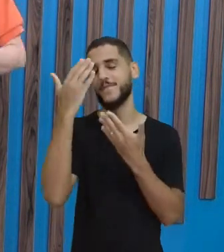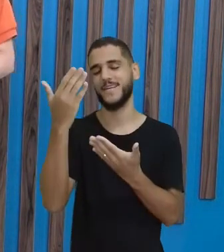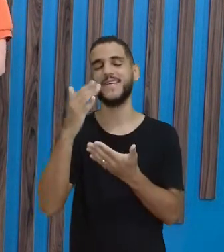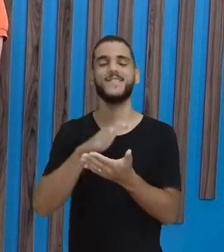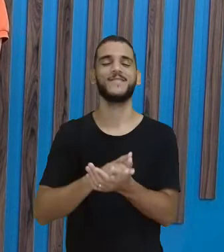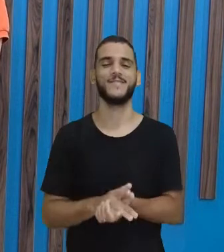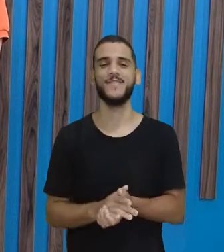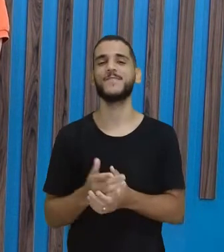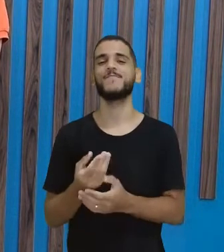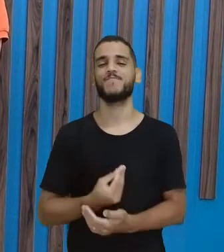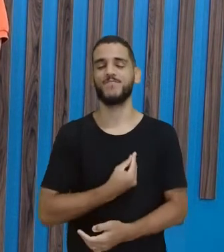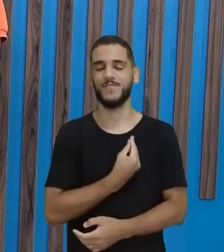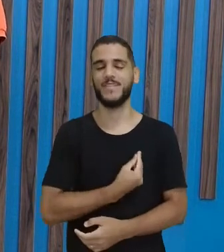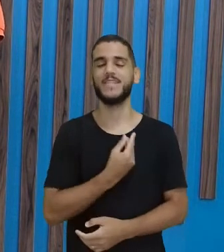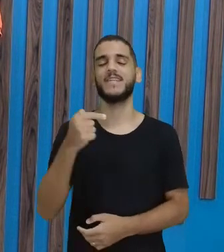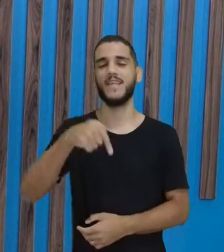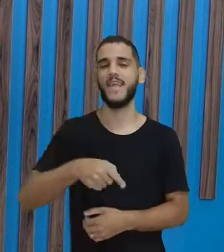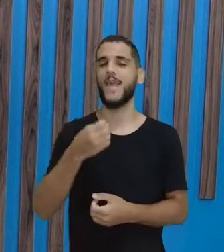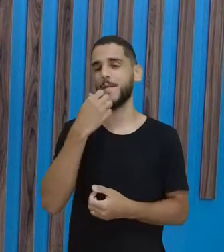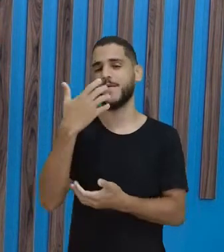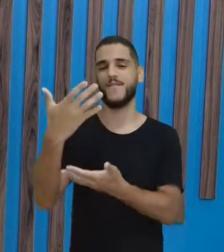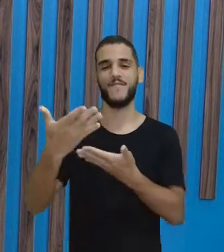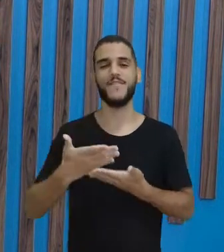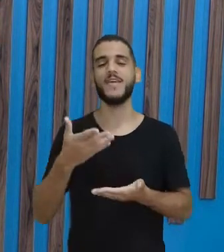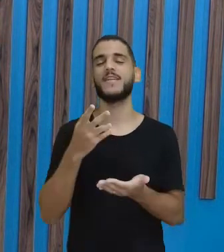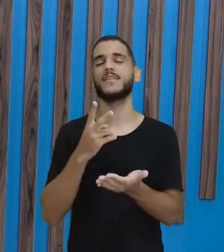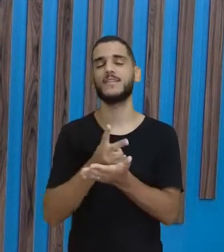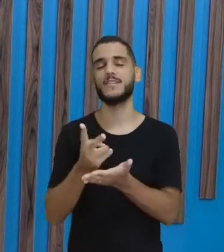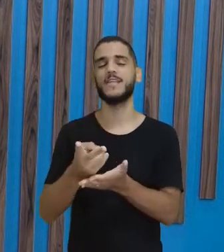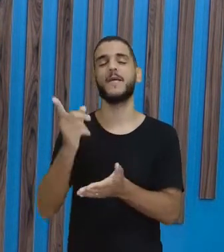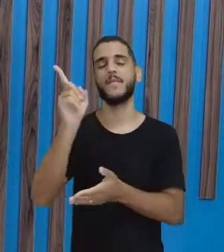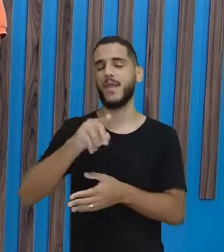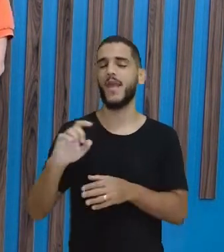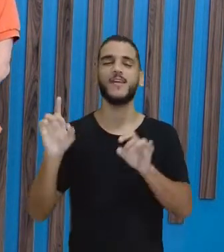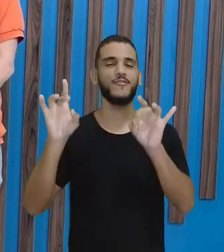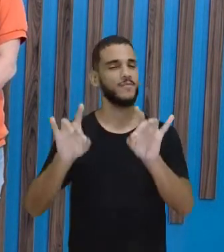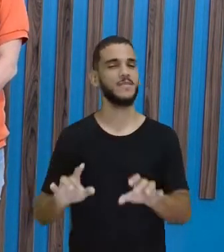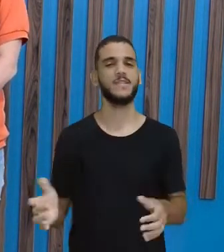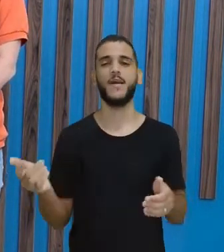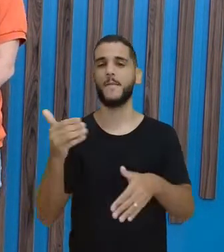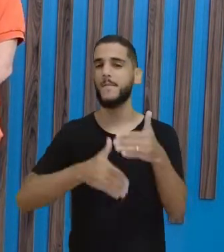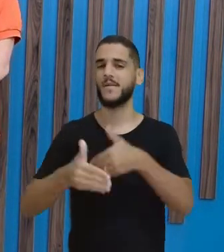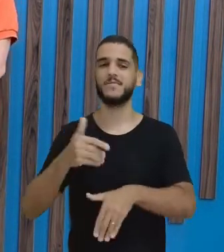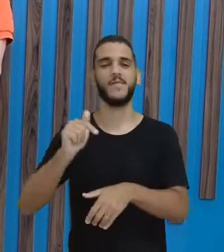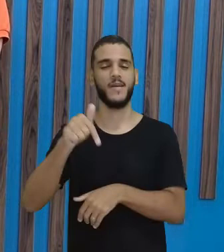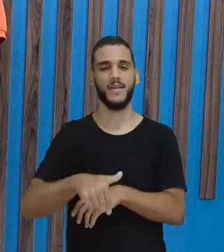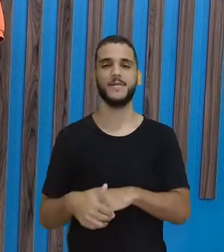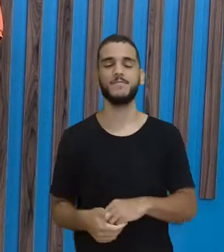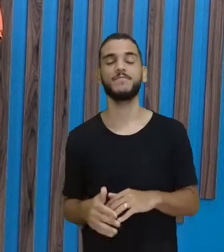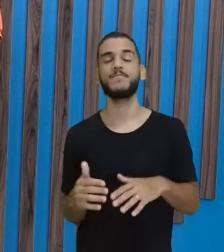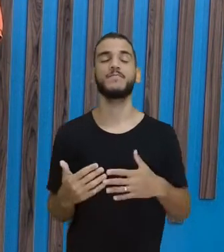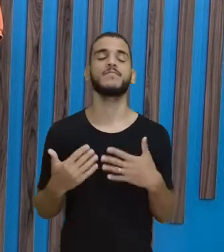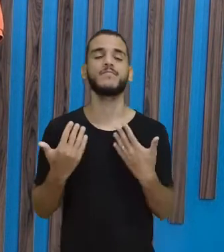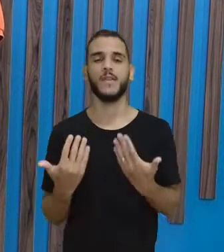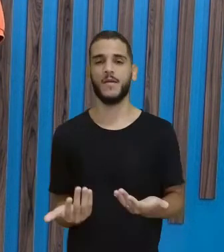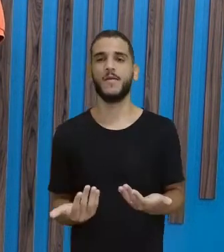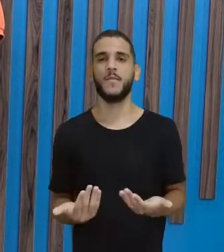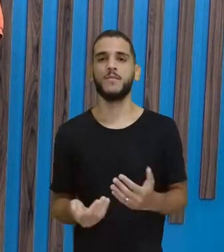sua presença, seja super bem-vindo. Vocês fazem toda a diferença aqui com a gente, tá bom? Então, pessoal,